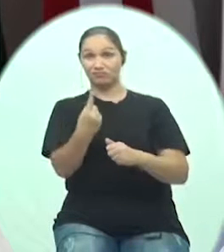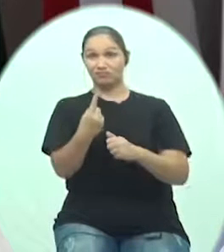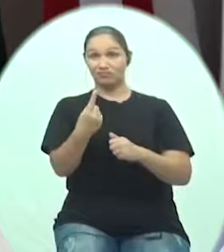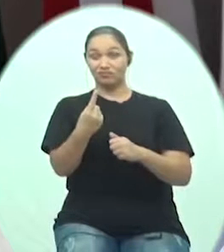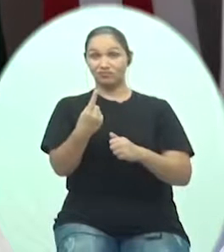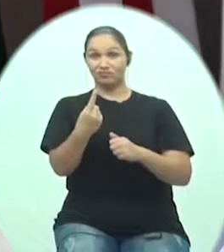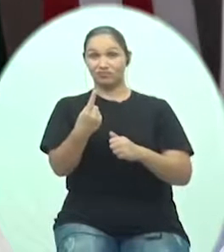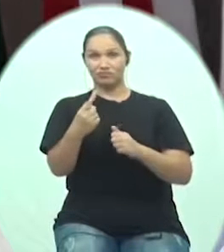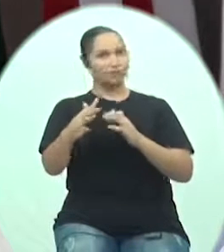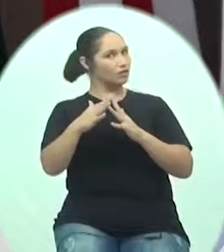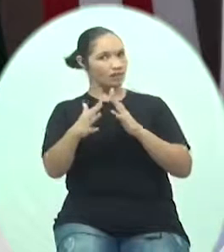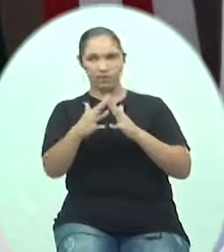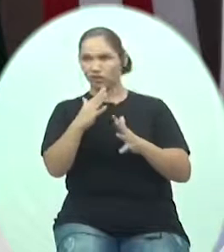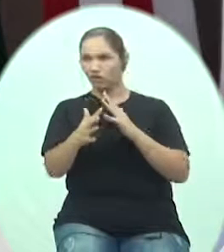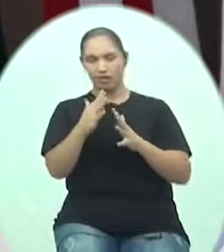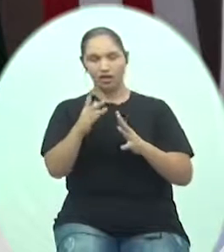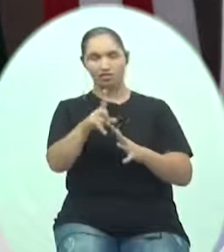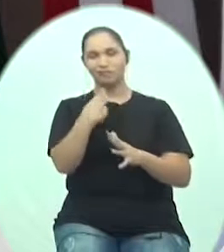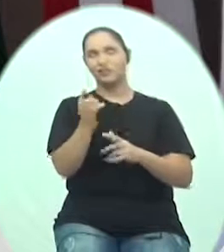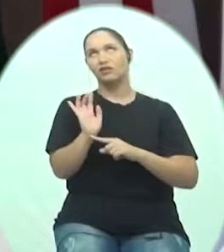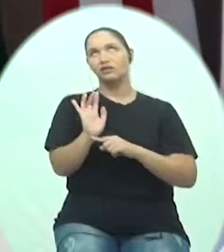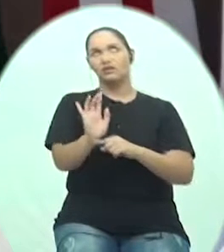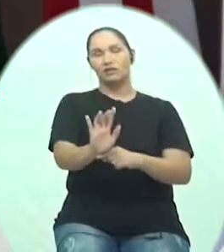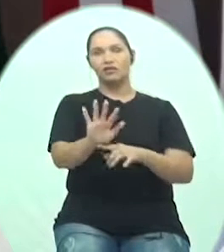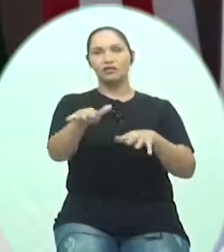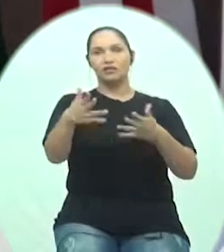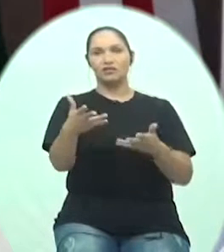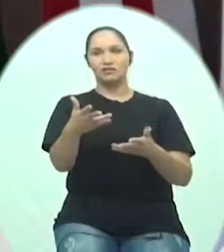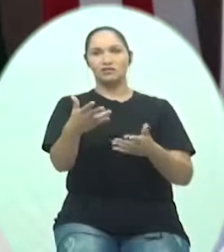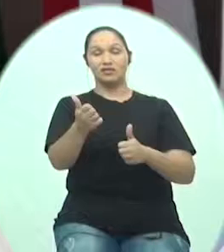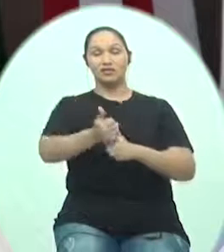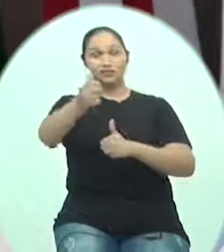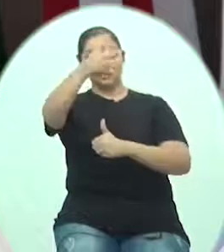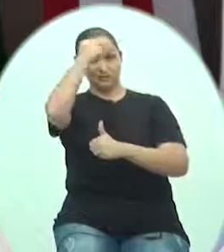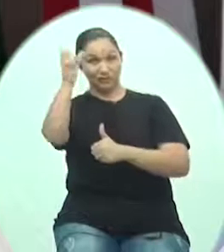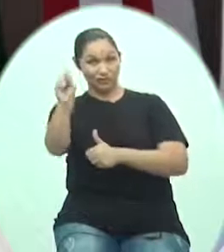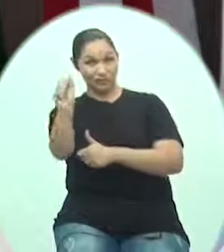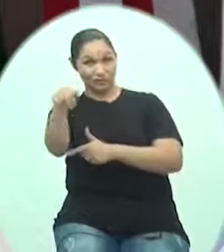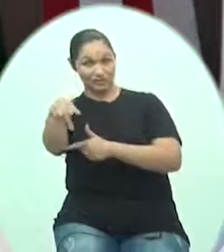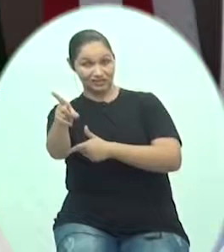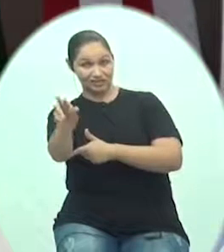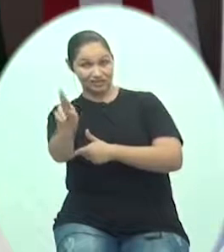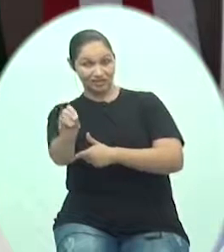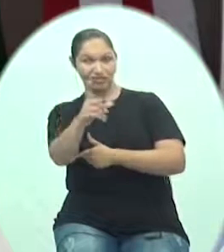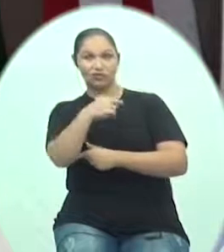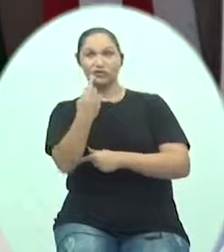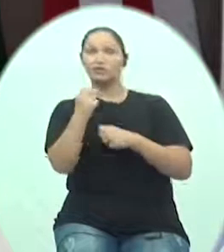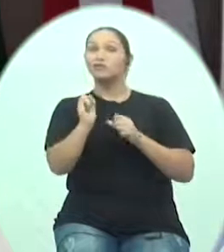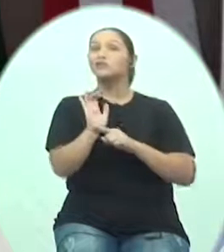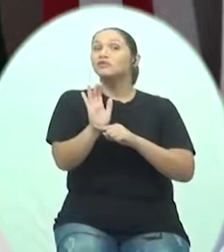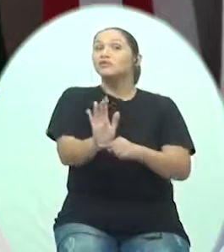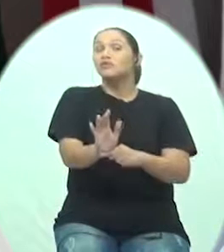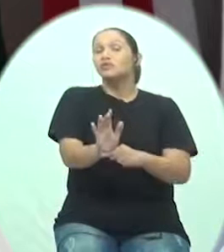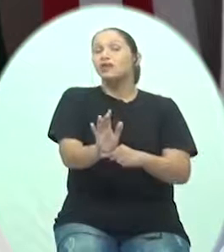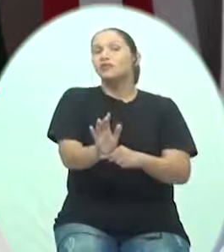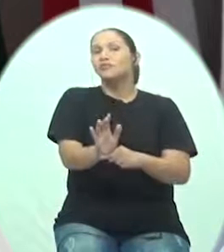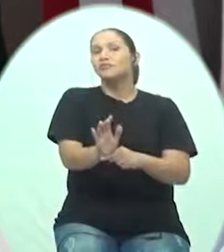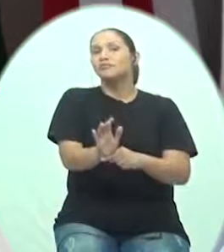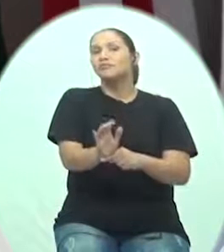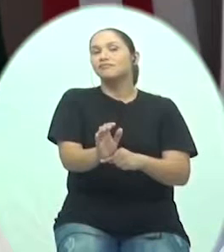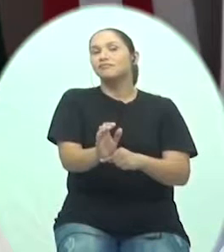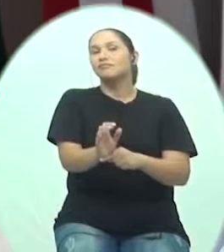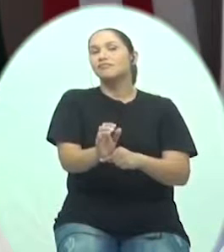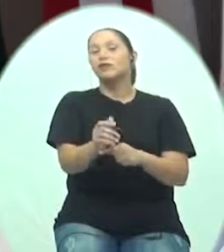né se o poder público não atrapalhar vice-prefeito Santo Serafim Nós já estamos ajudando porque nós precisamos disso nós